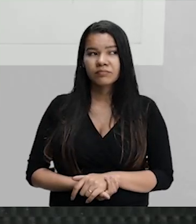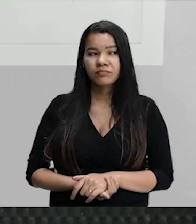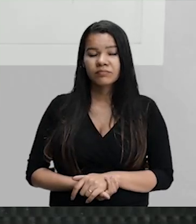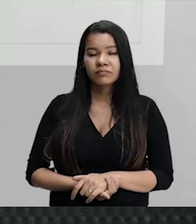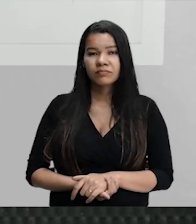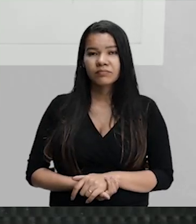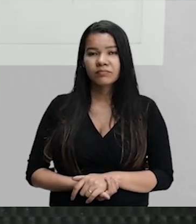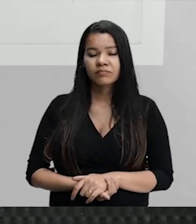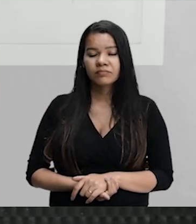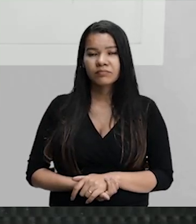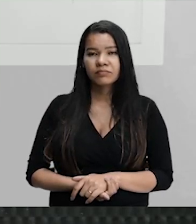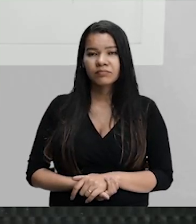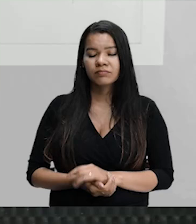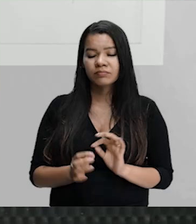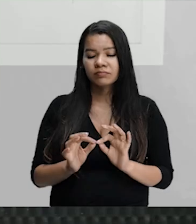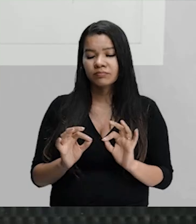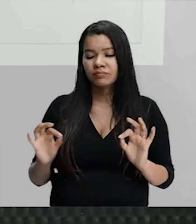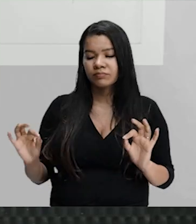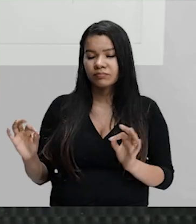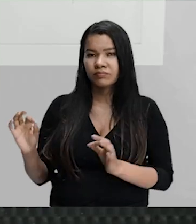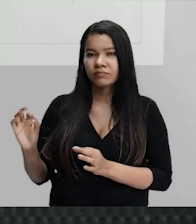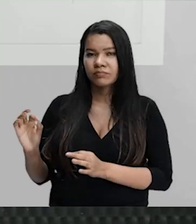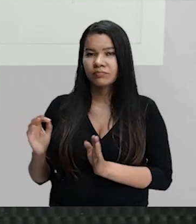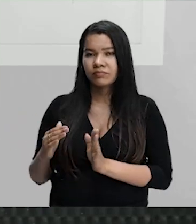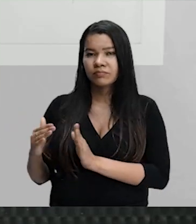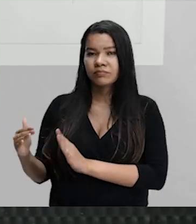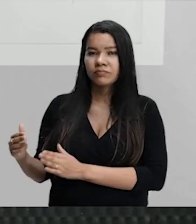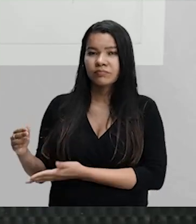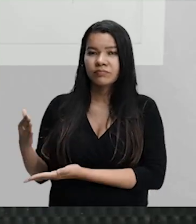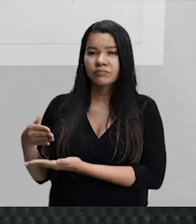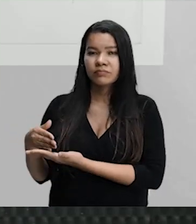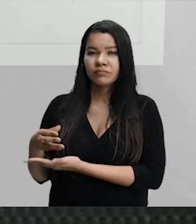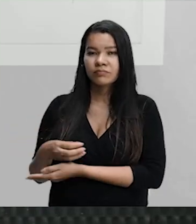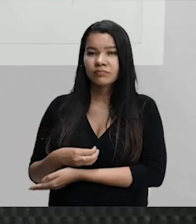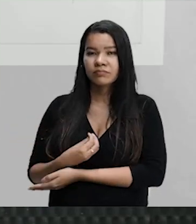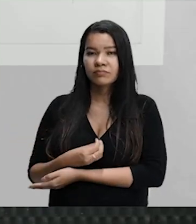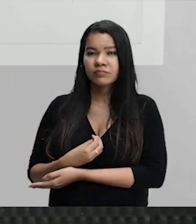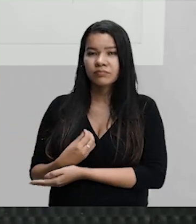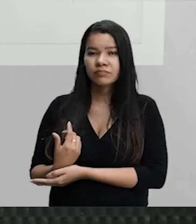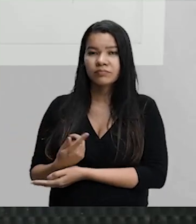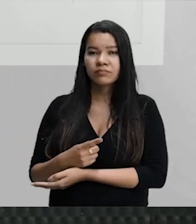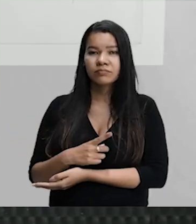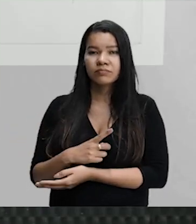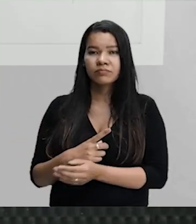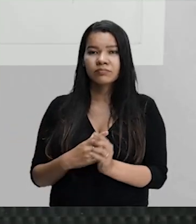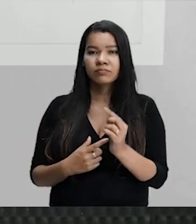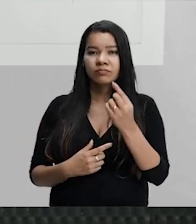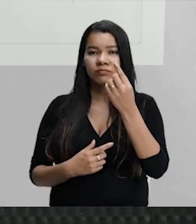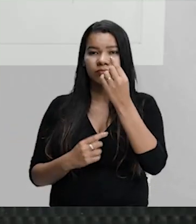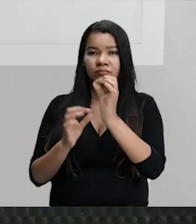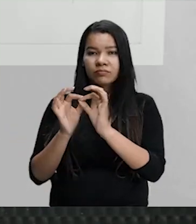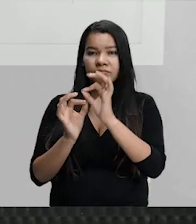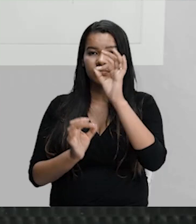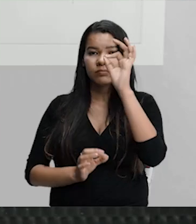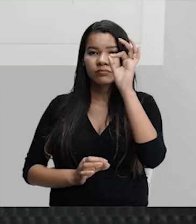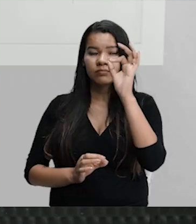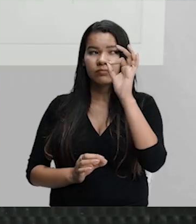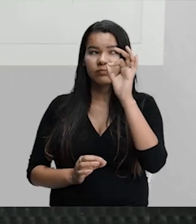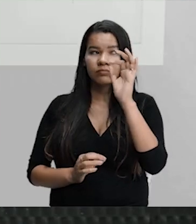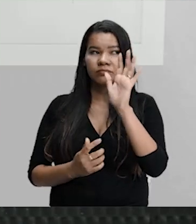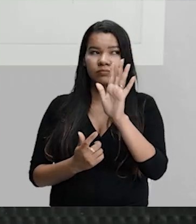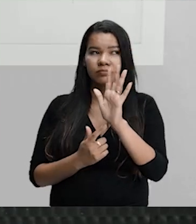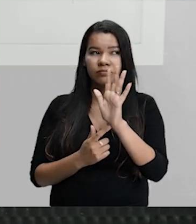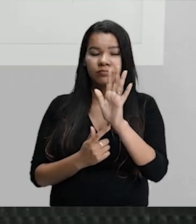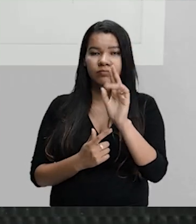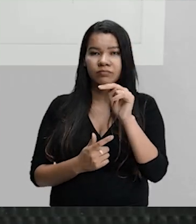de meia-vida, e nós temos aqui, por exemplo, né, a amostra, né? Nós representamos pela letra N, né? Então